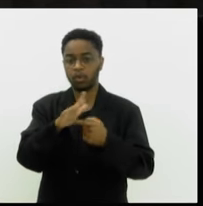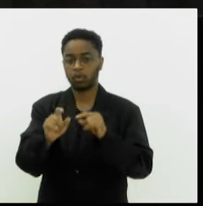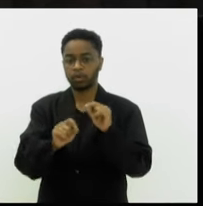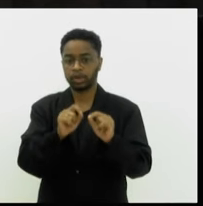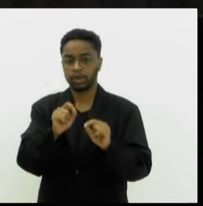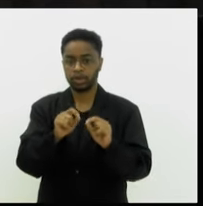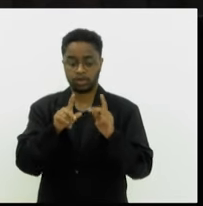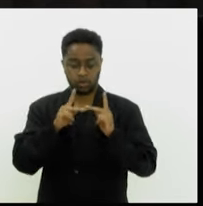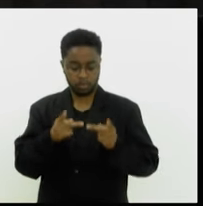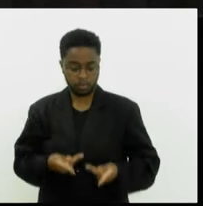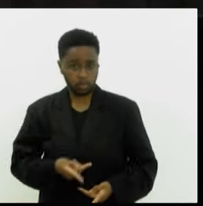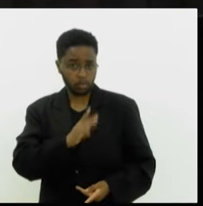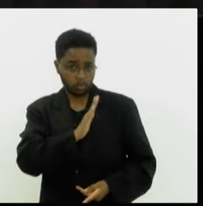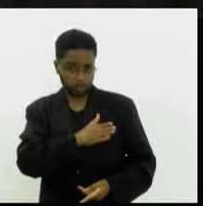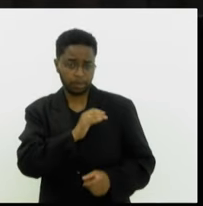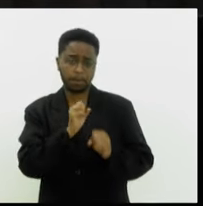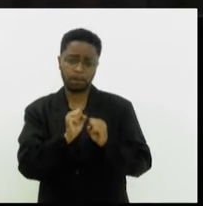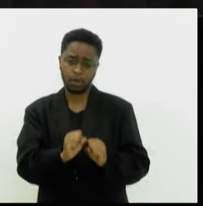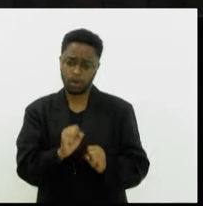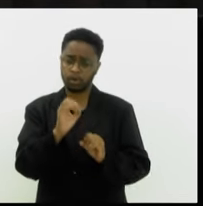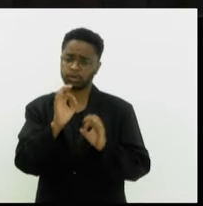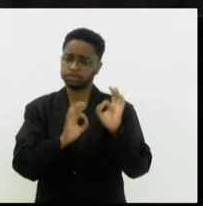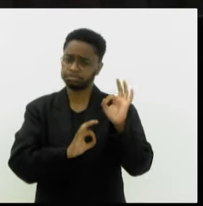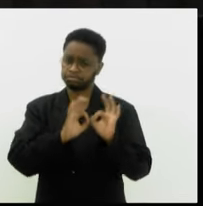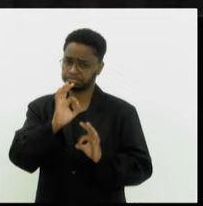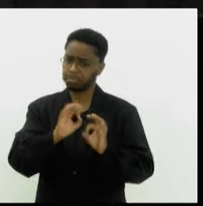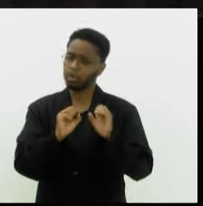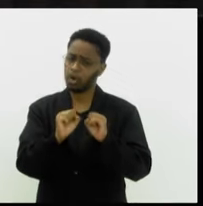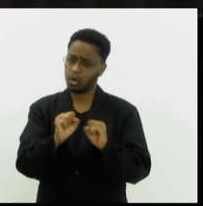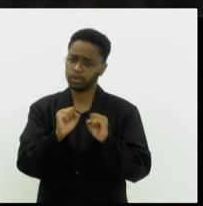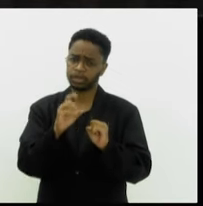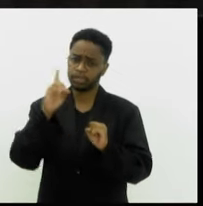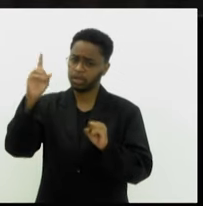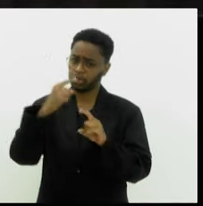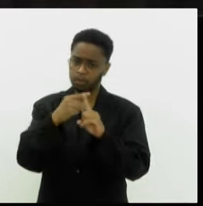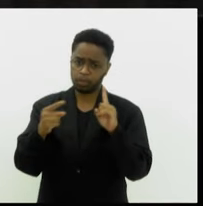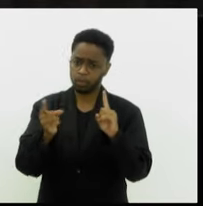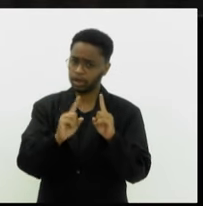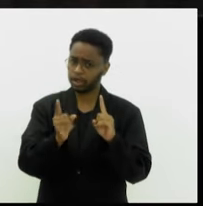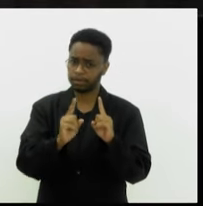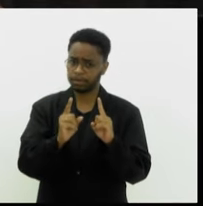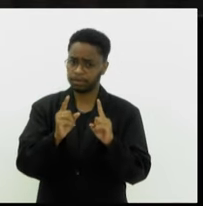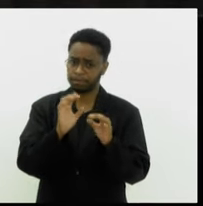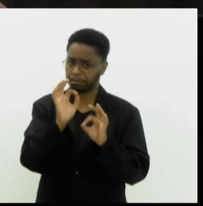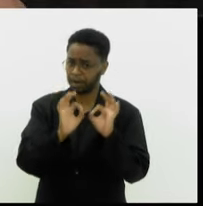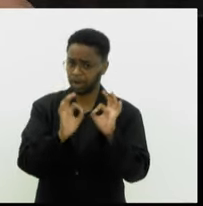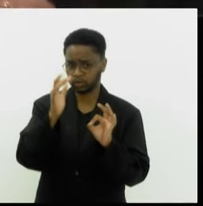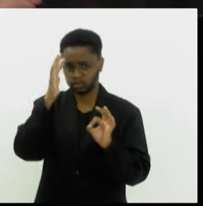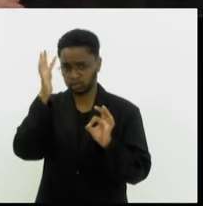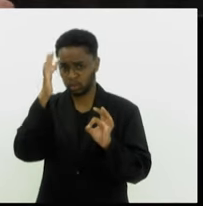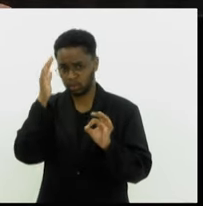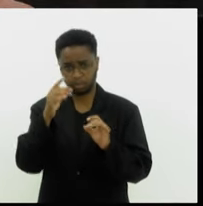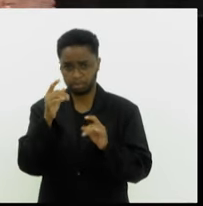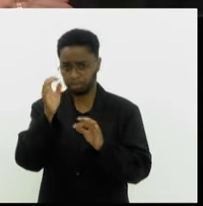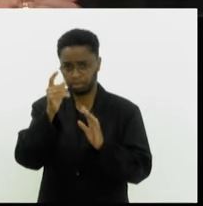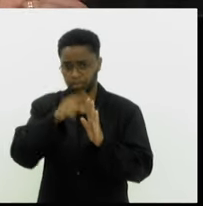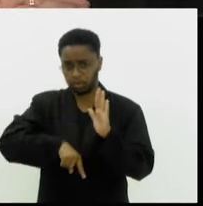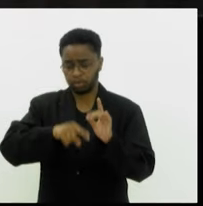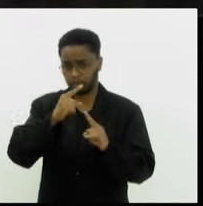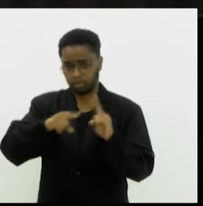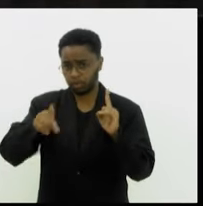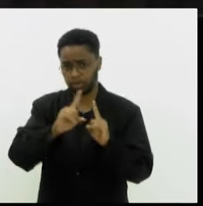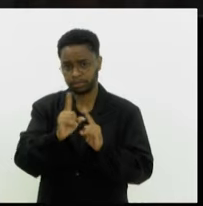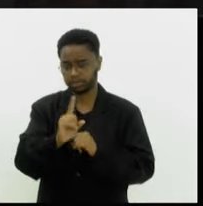homem pode fazer planos. Pode. Deus não proíbe nem plano, nem sonho. Deus não proíbe sonho.